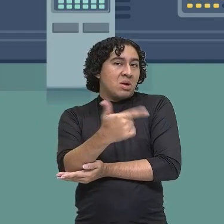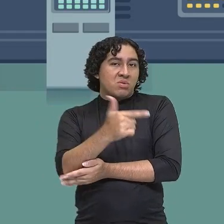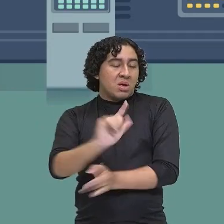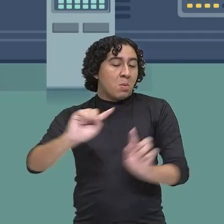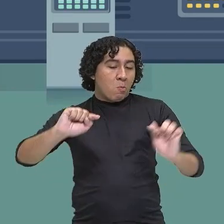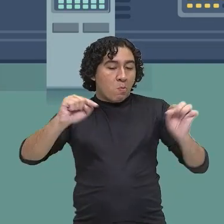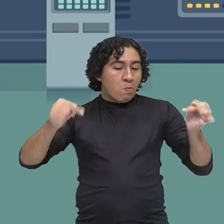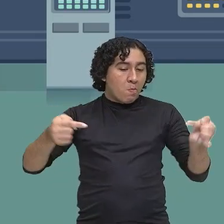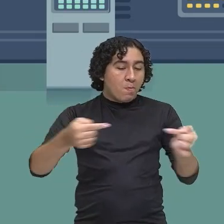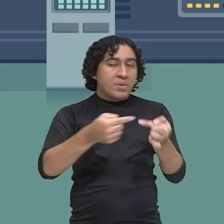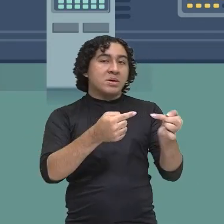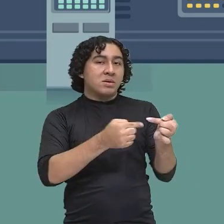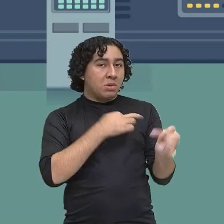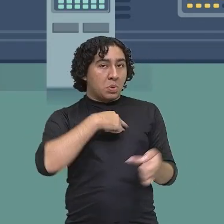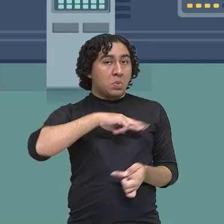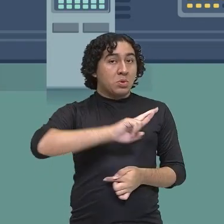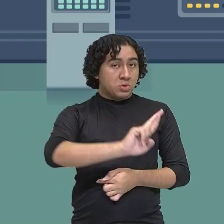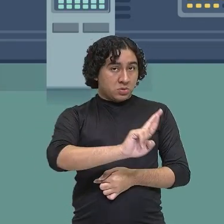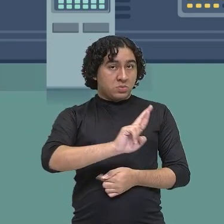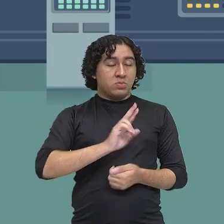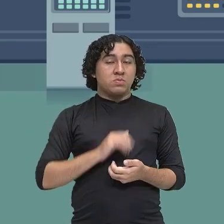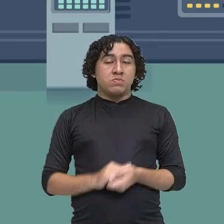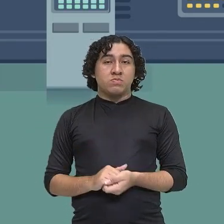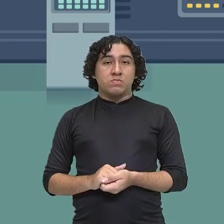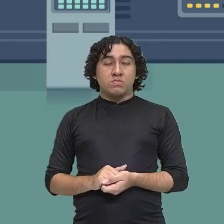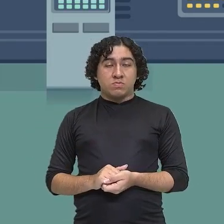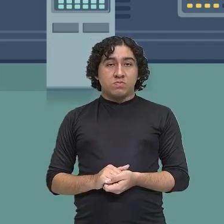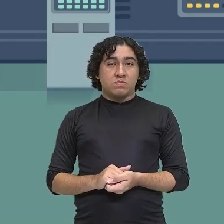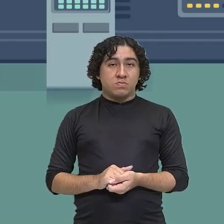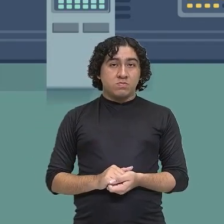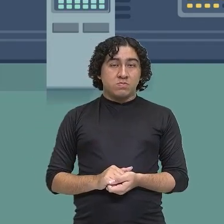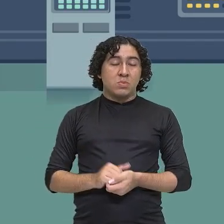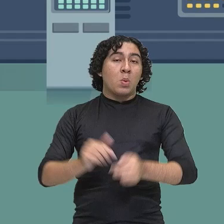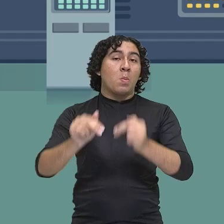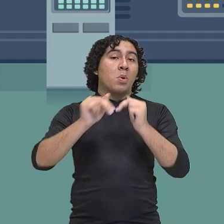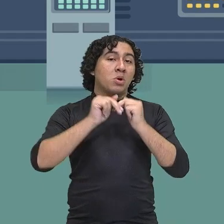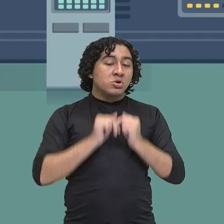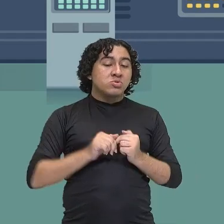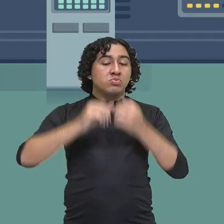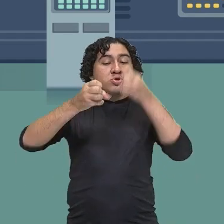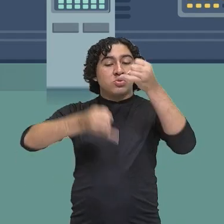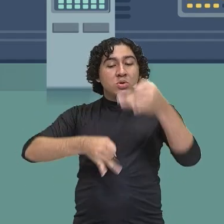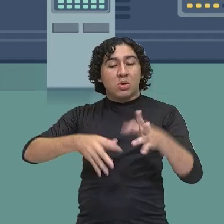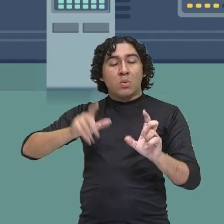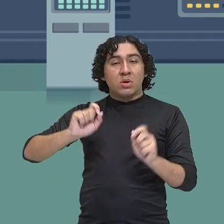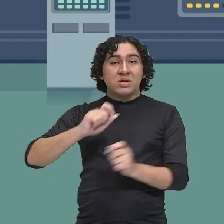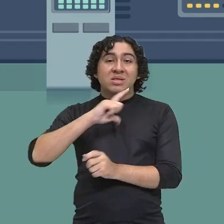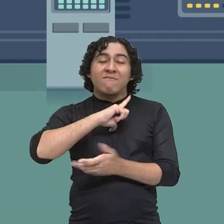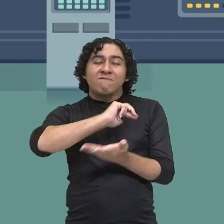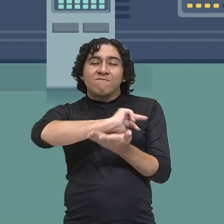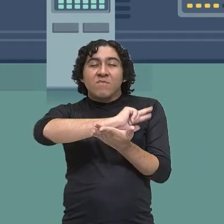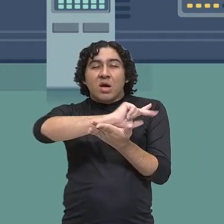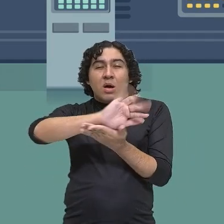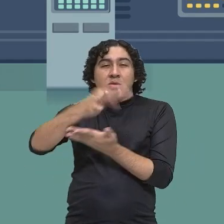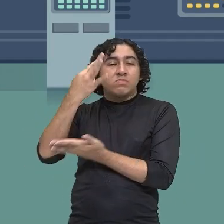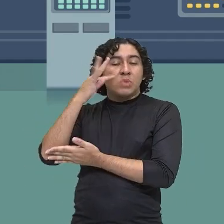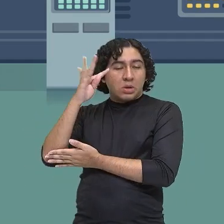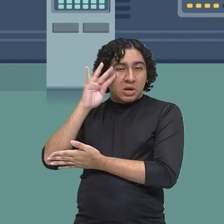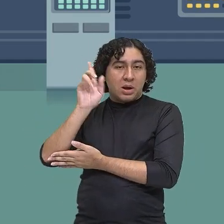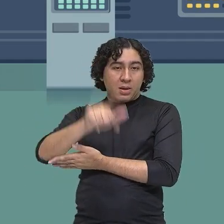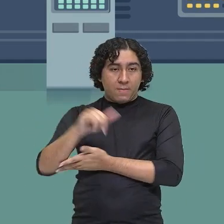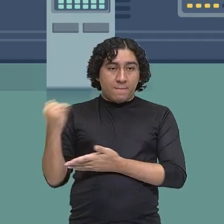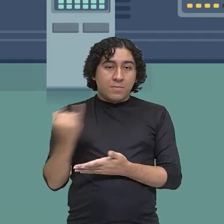fé. Logo, aqui nós estamos falando que existem várias teorias muito